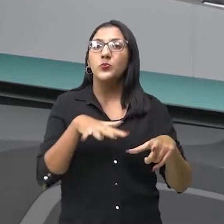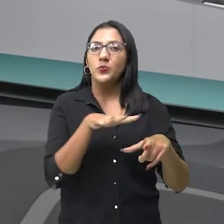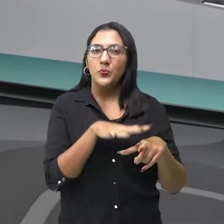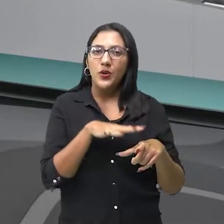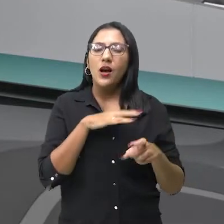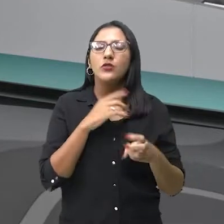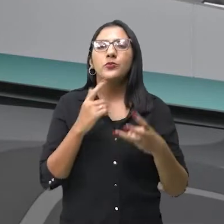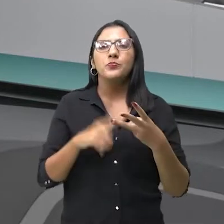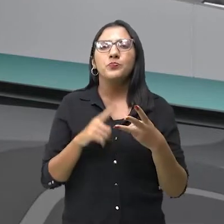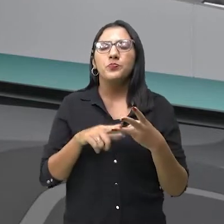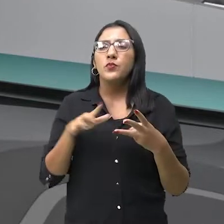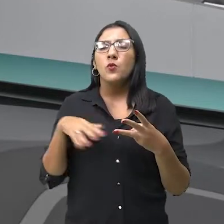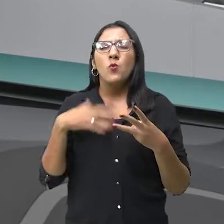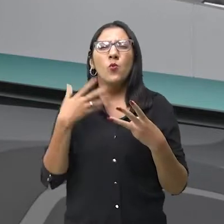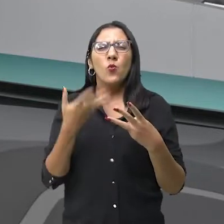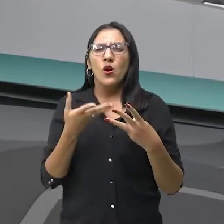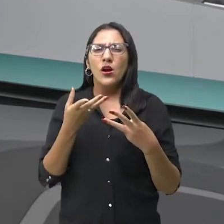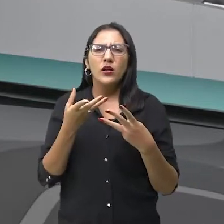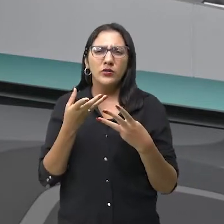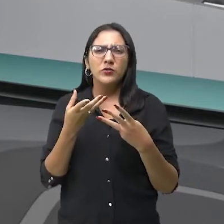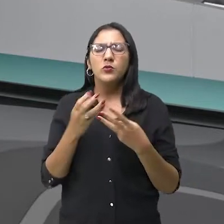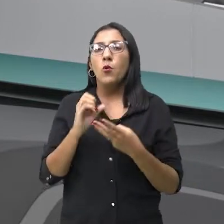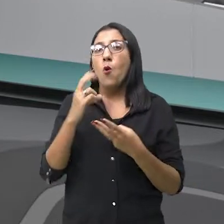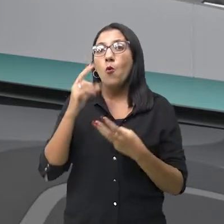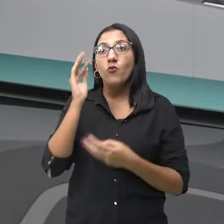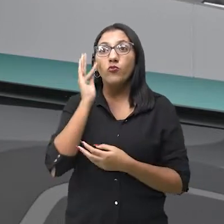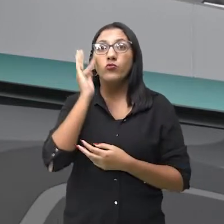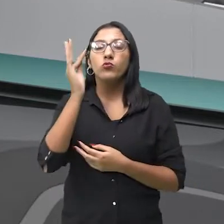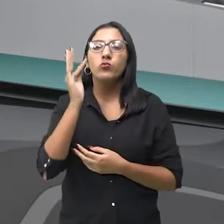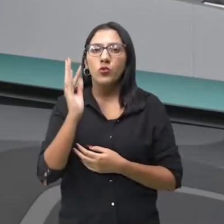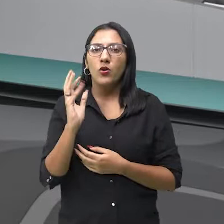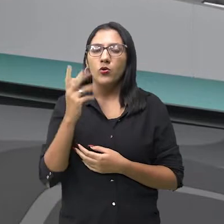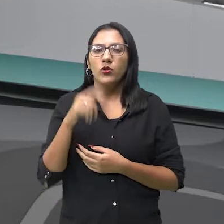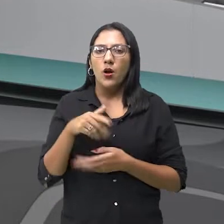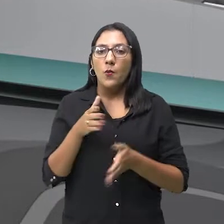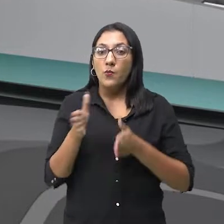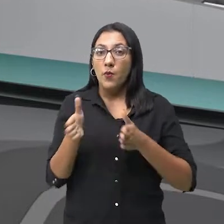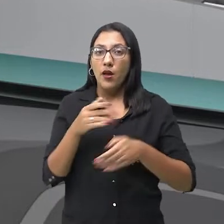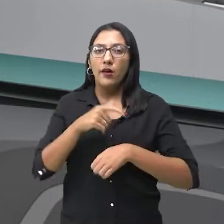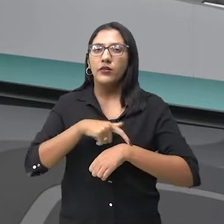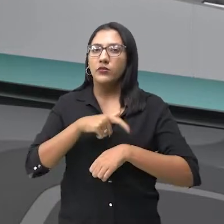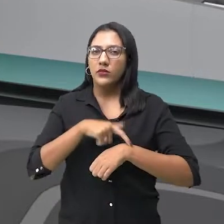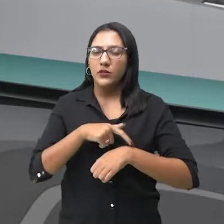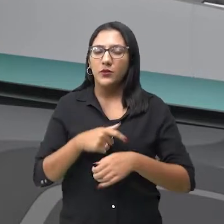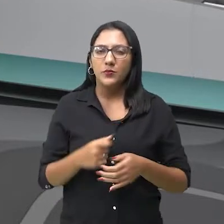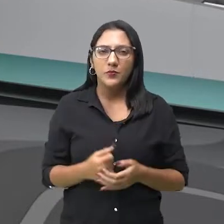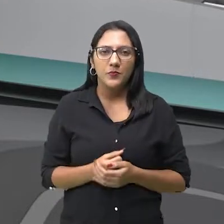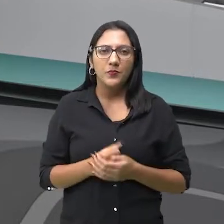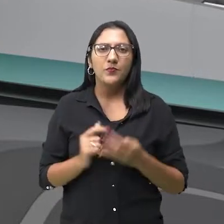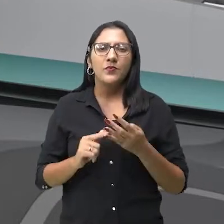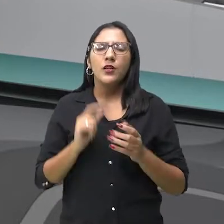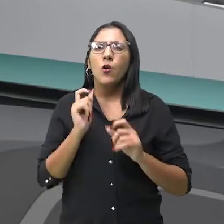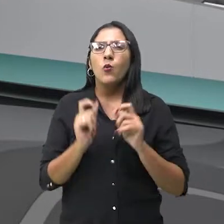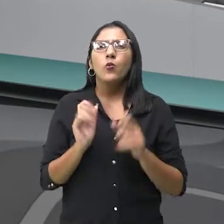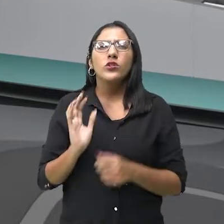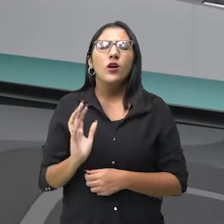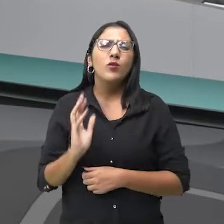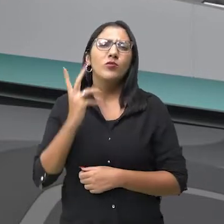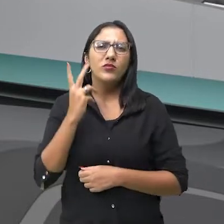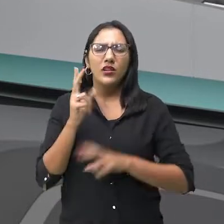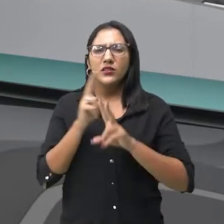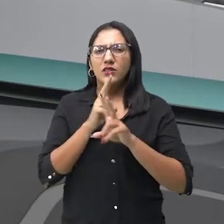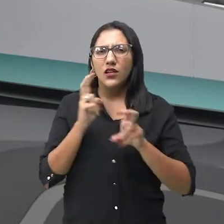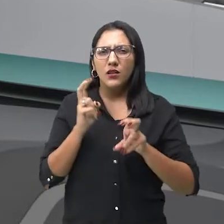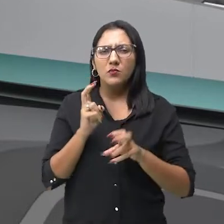espaço, quando a história está acontecendo ou vai acontecer, que é o tempo da narrativa. O que acontece na